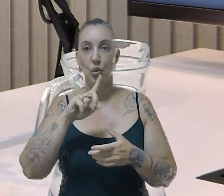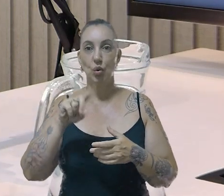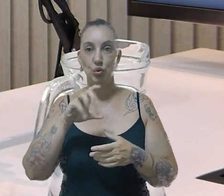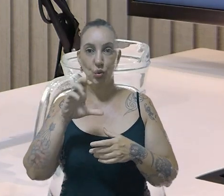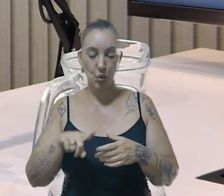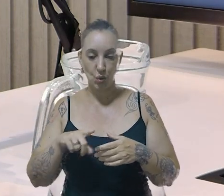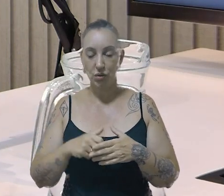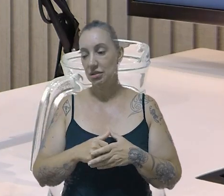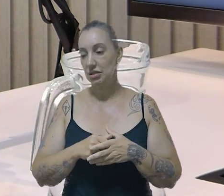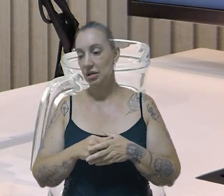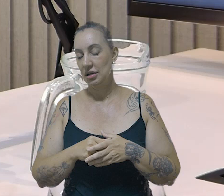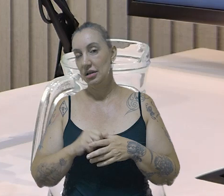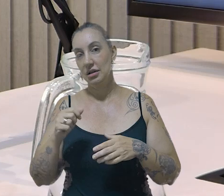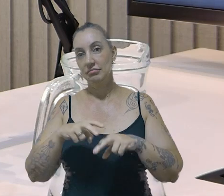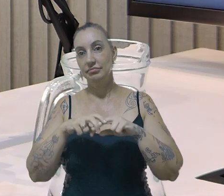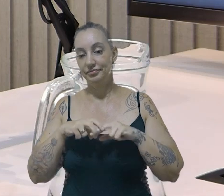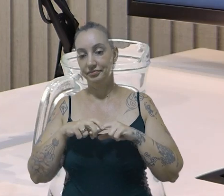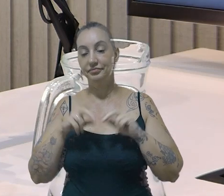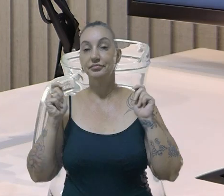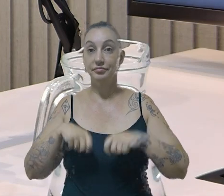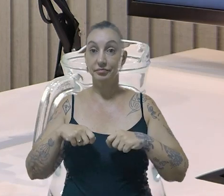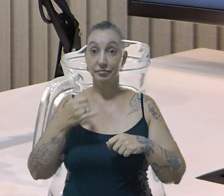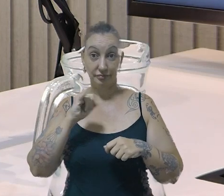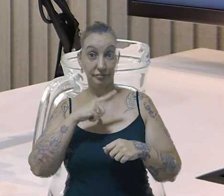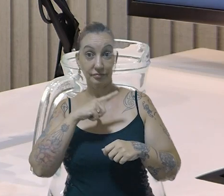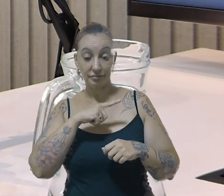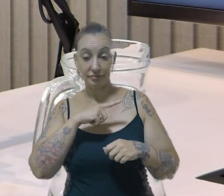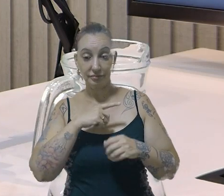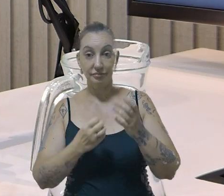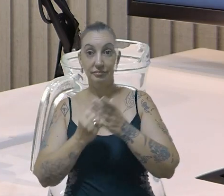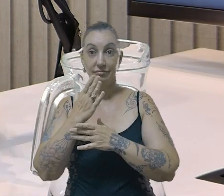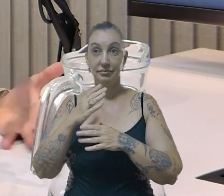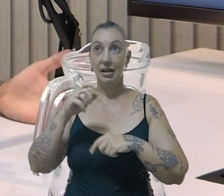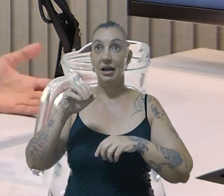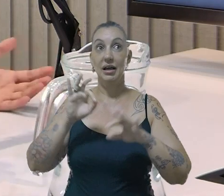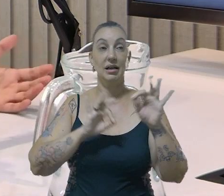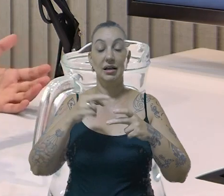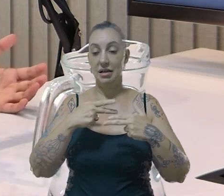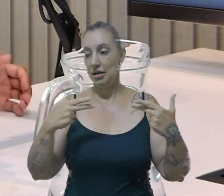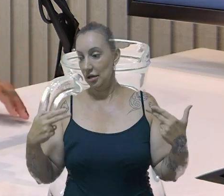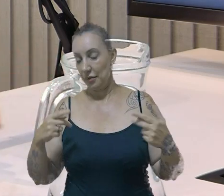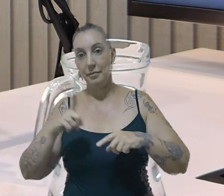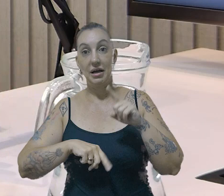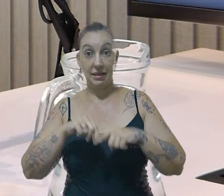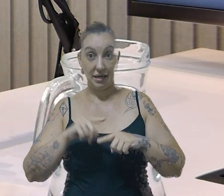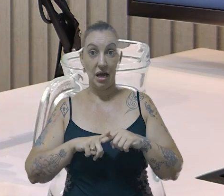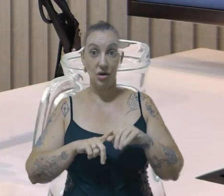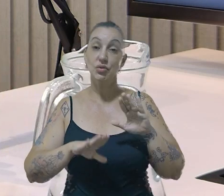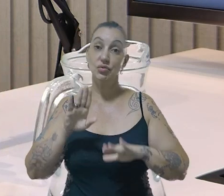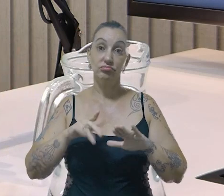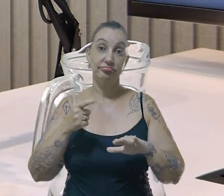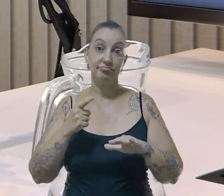não sei o que lá então foi muito da condição do espaço acho que se a gente tivesse estreado um equipamento com vasto material talvez eu não